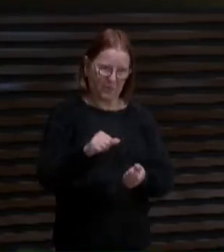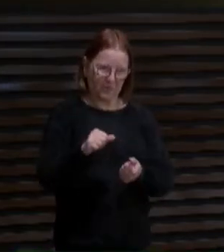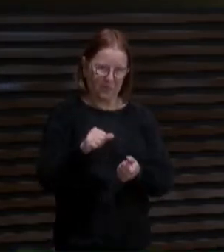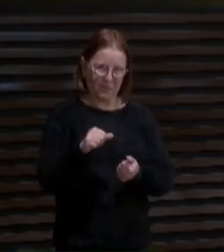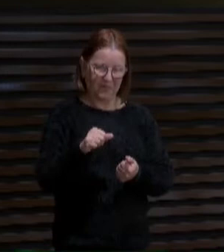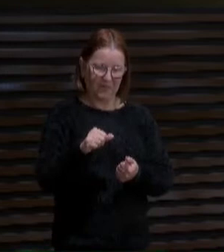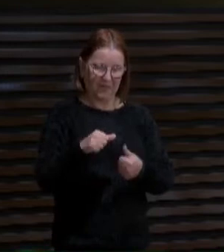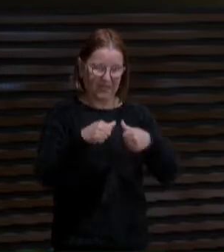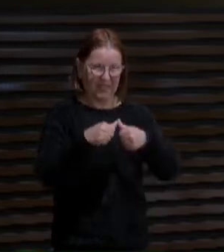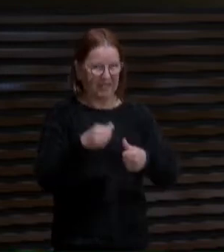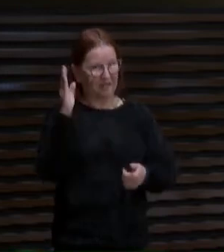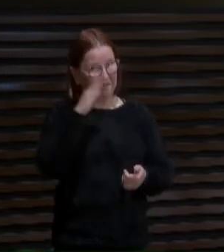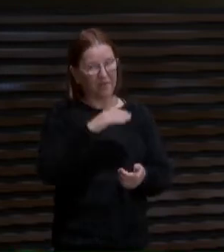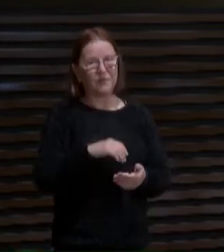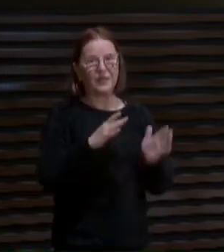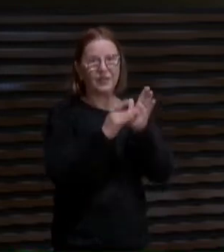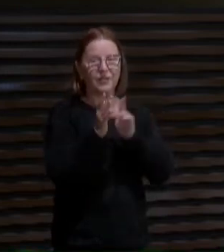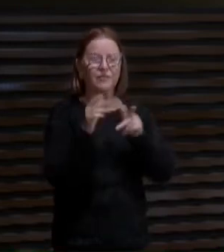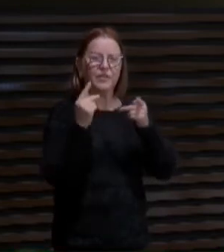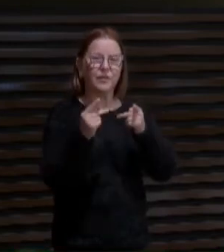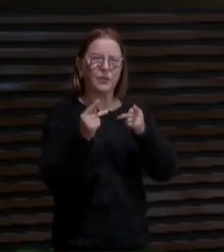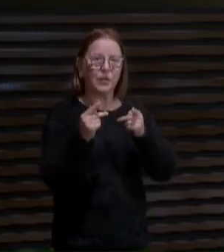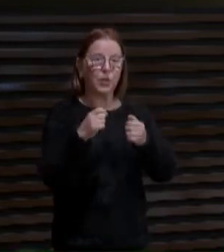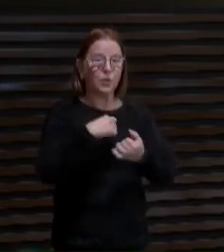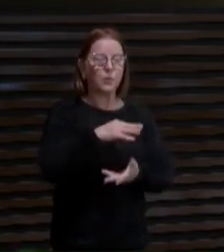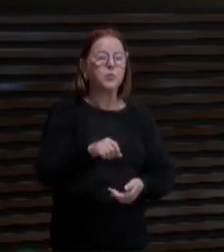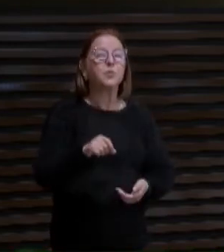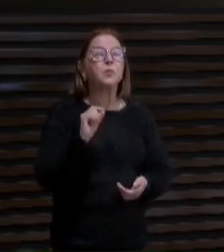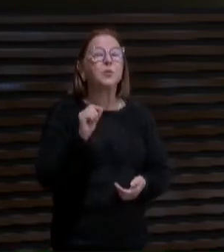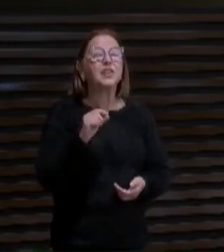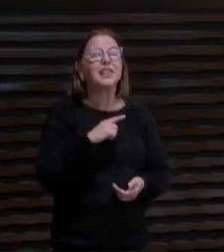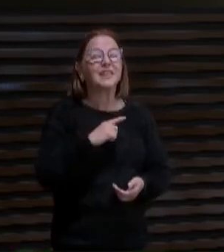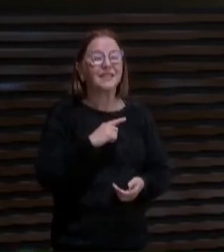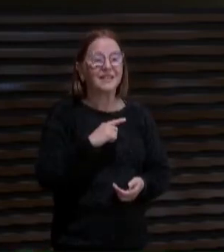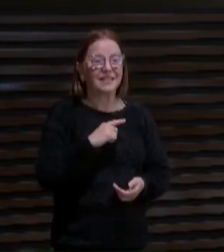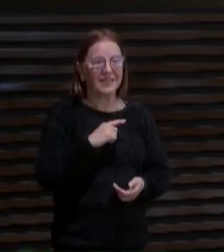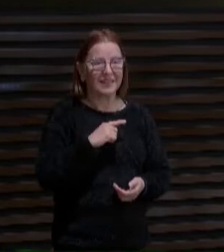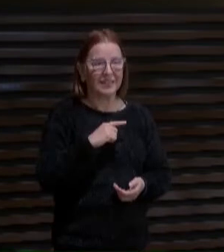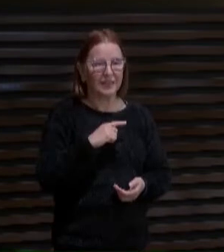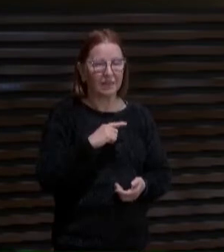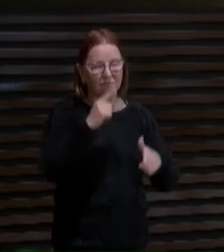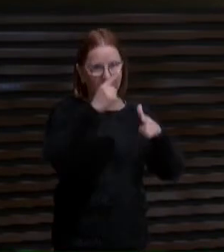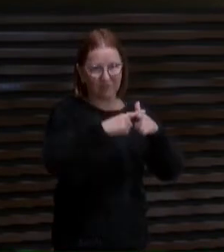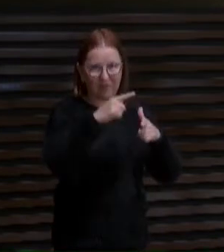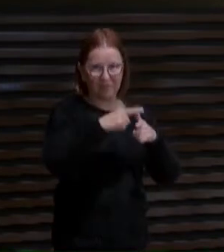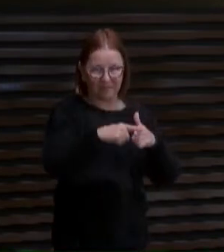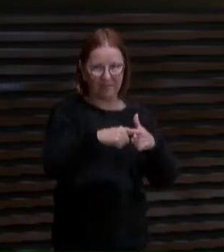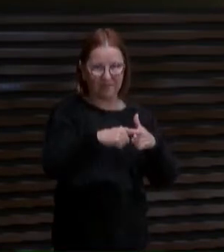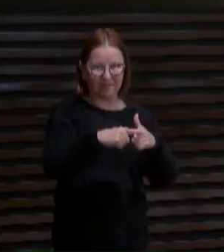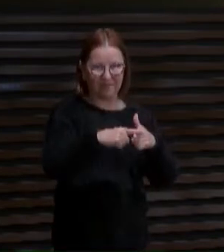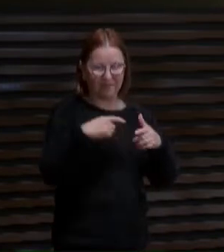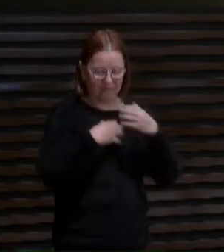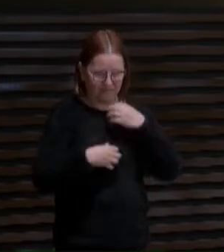do maligno Jesus disse no mundo sabe que vocês vão ter meus seguidores tribulação e